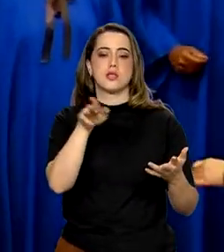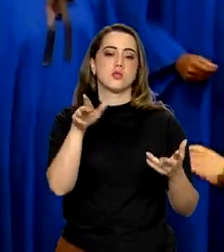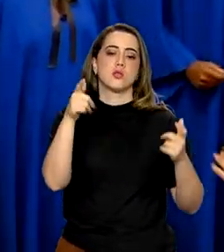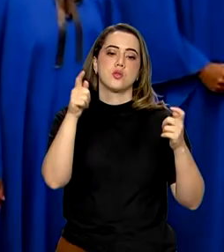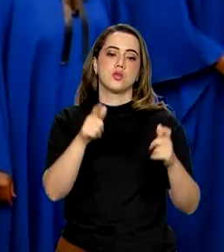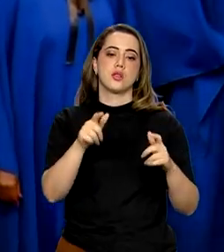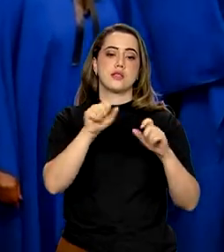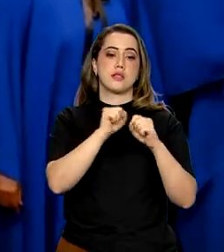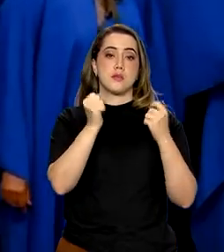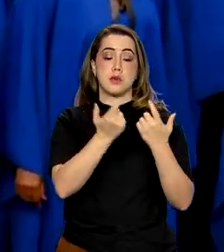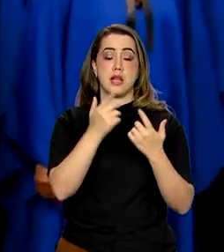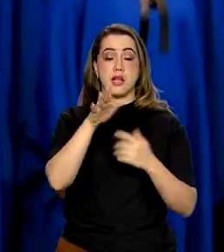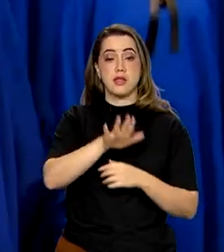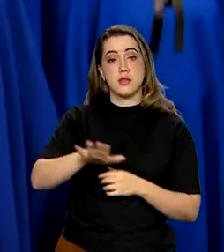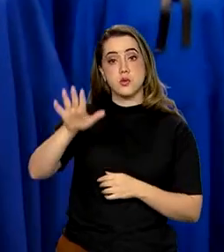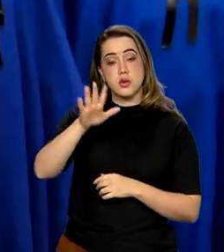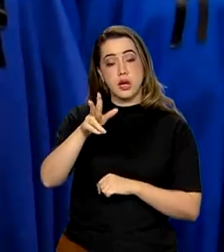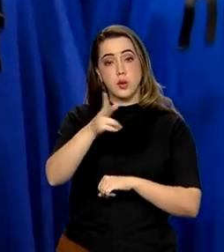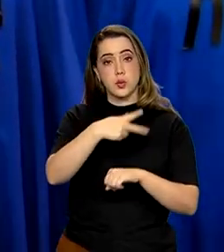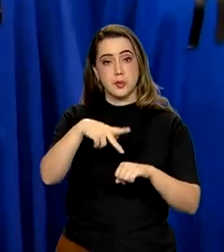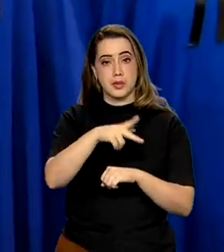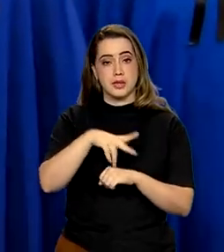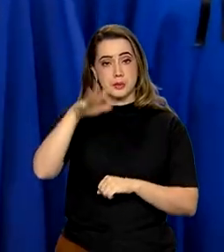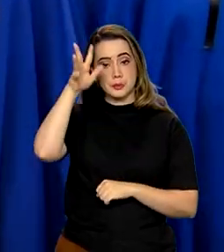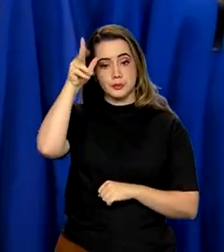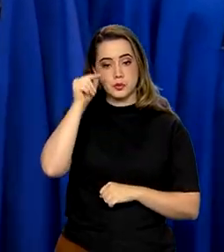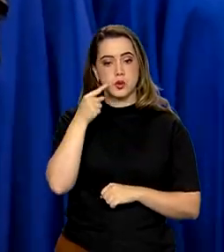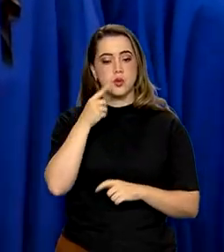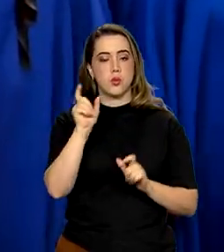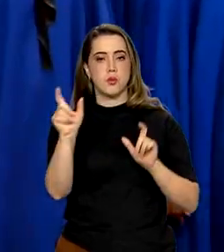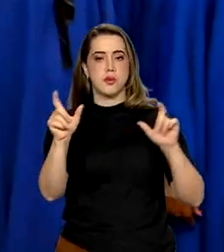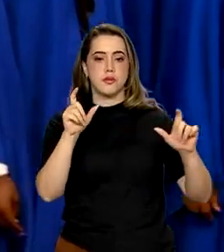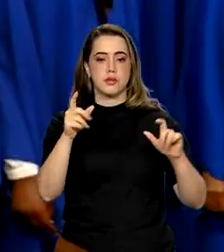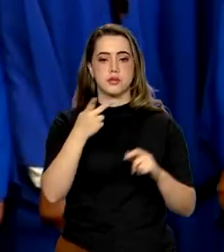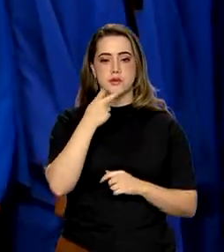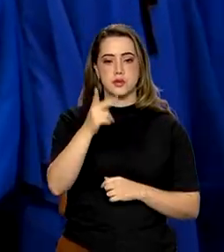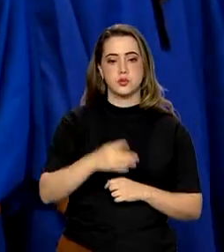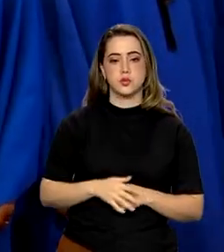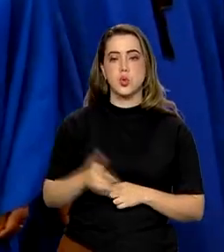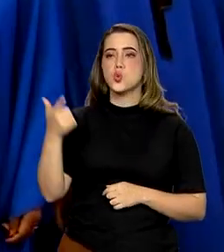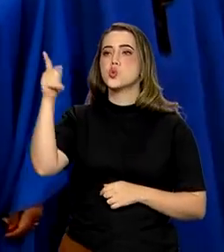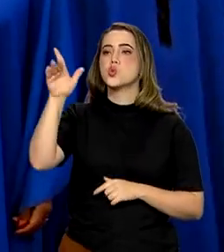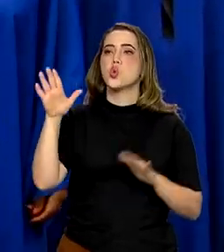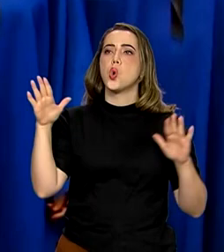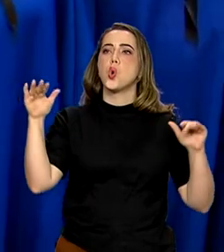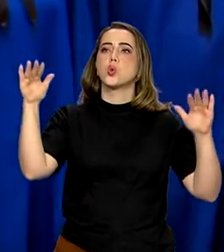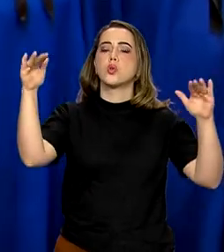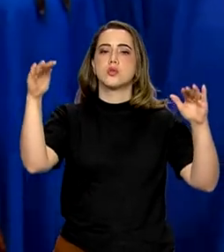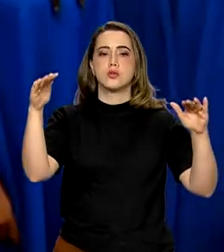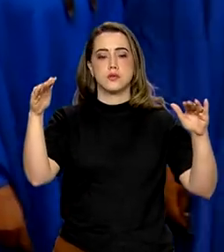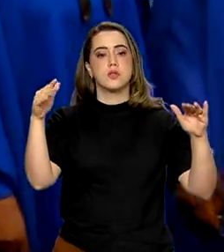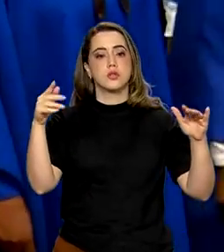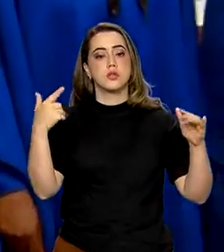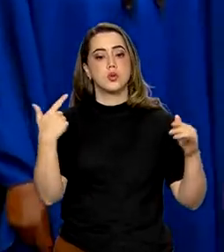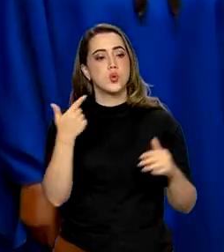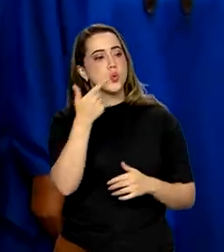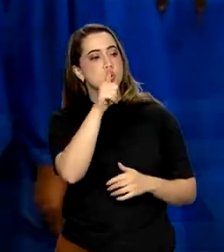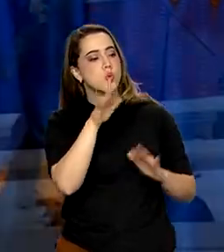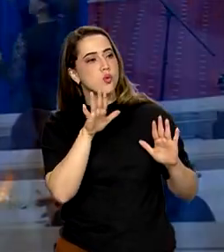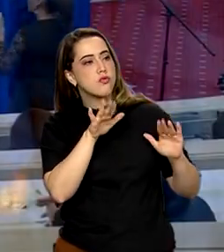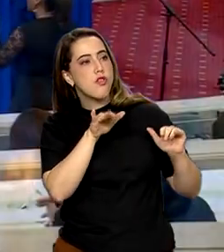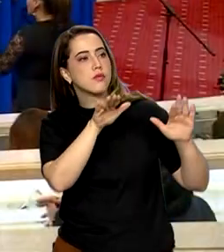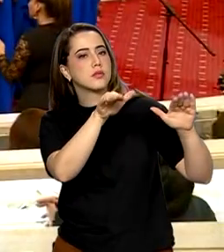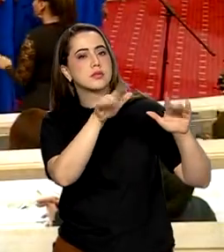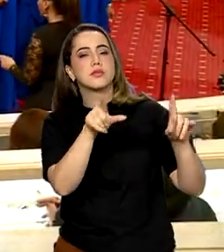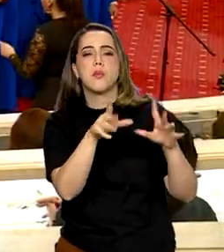País Africano. Em um trecho, a canção diz: "Os outros voam, voa tu também, vamos embora."